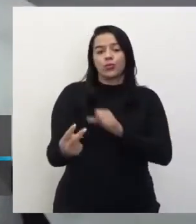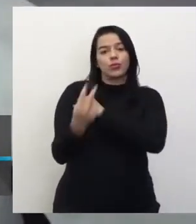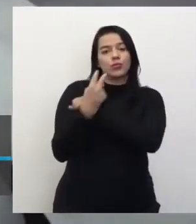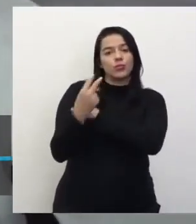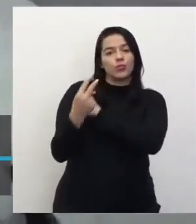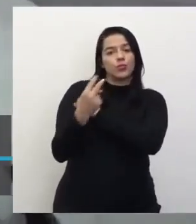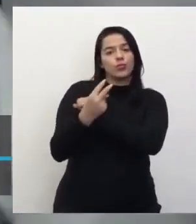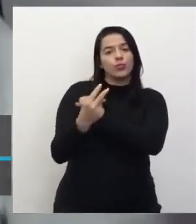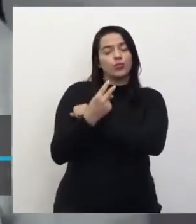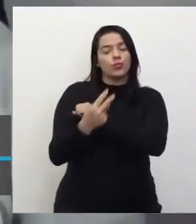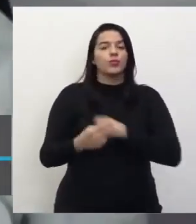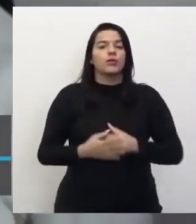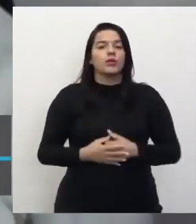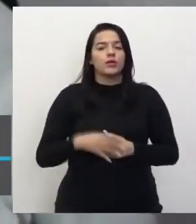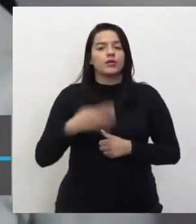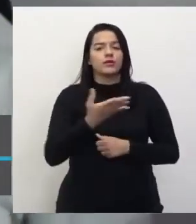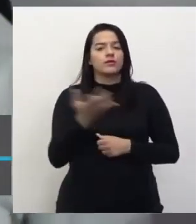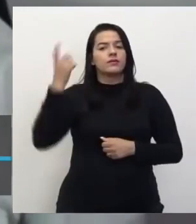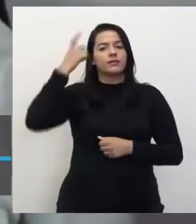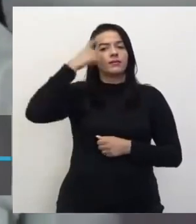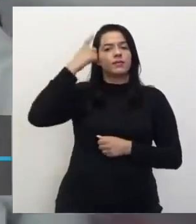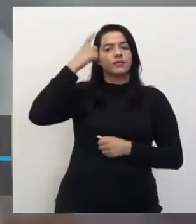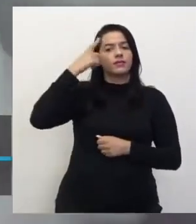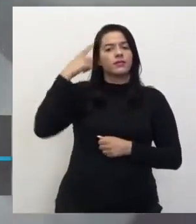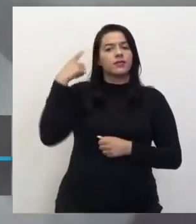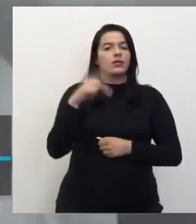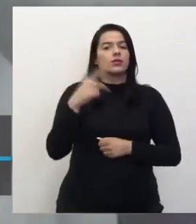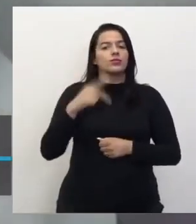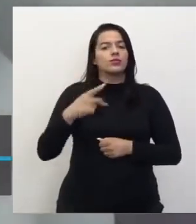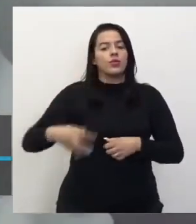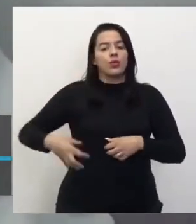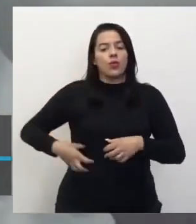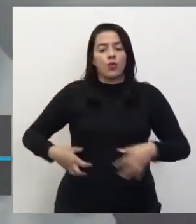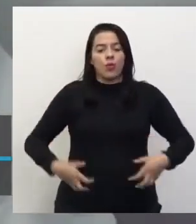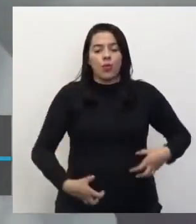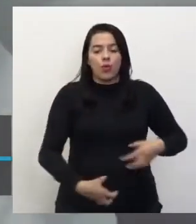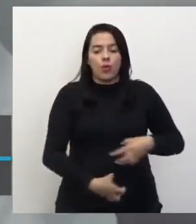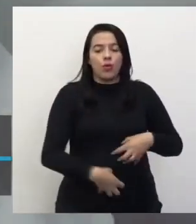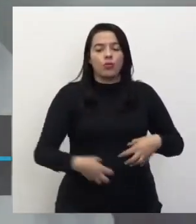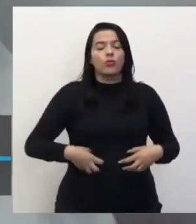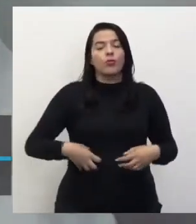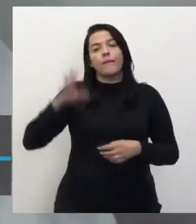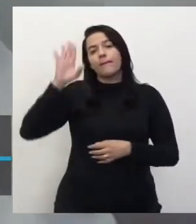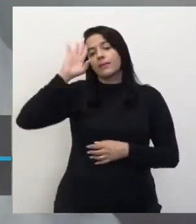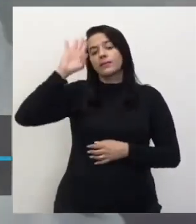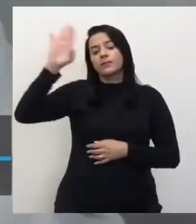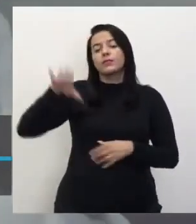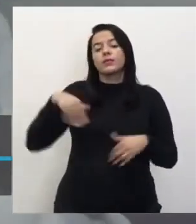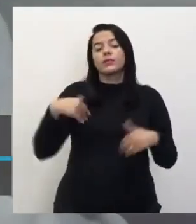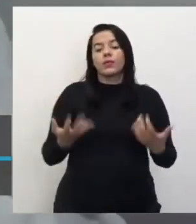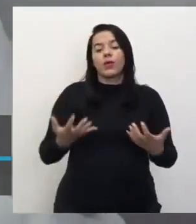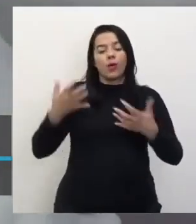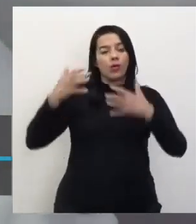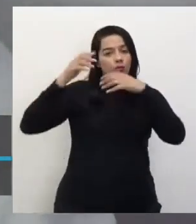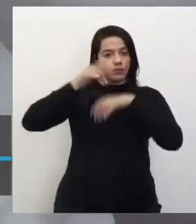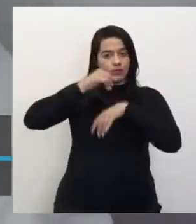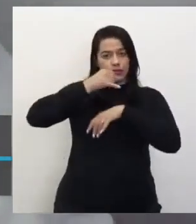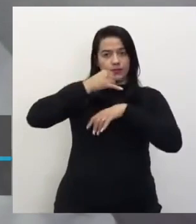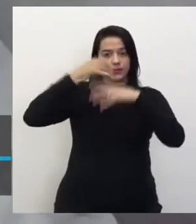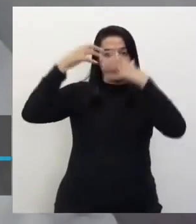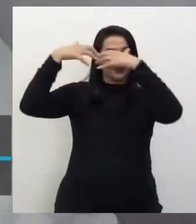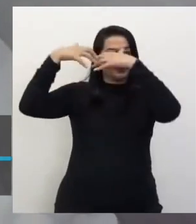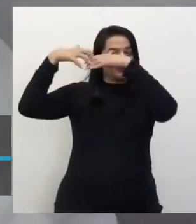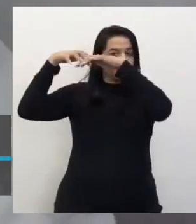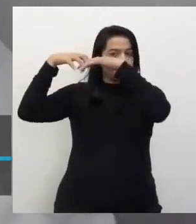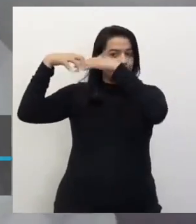você pensar, onde é que estão os seus órgãos principais? Ó, por exemplo, o cérebro, ele vai estar